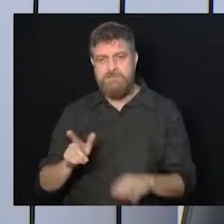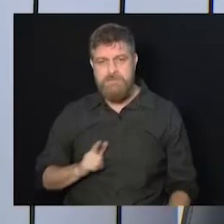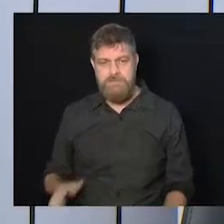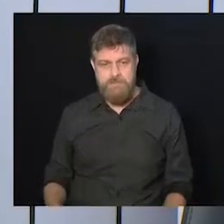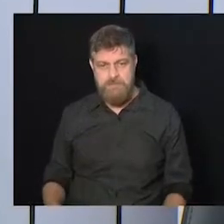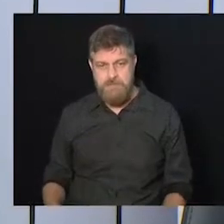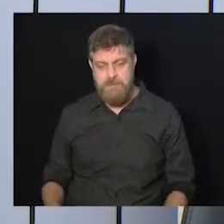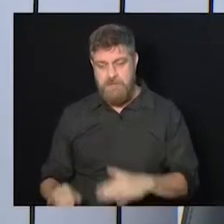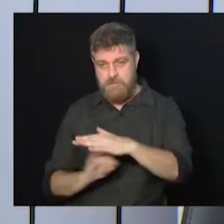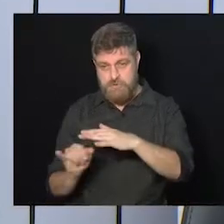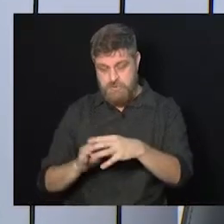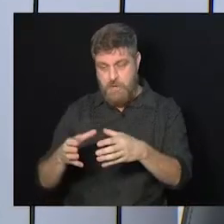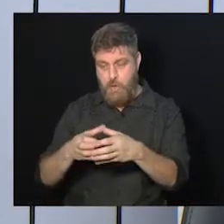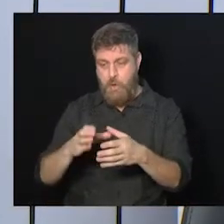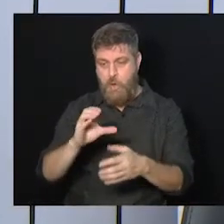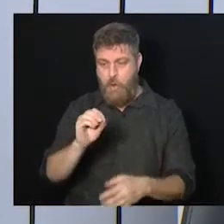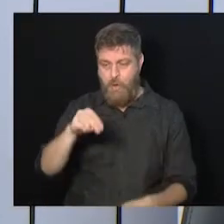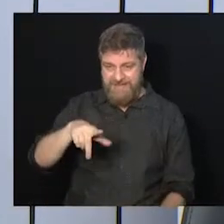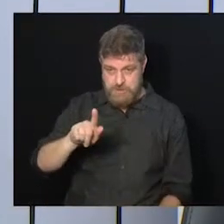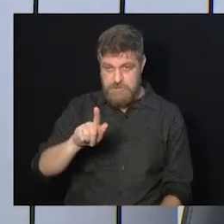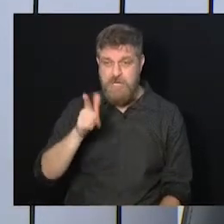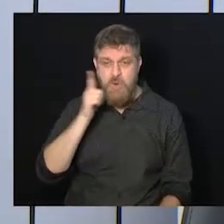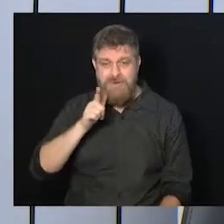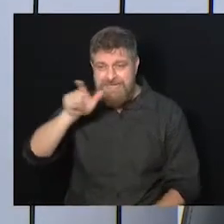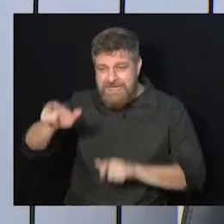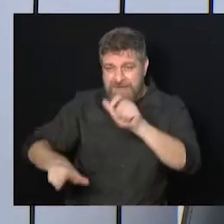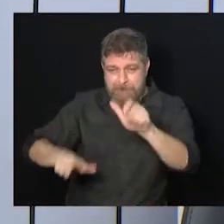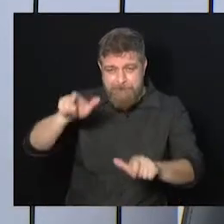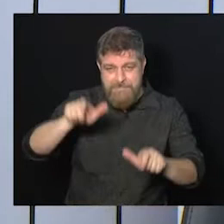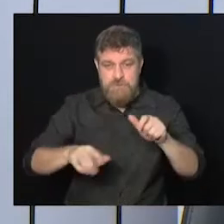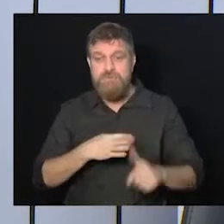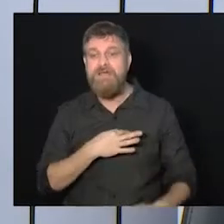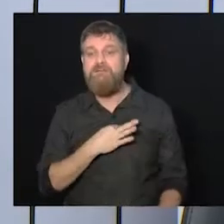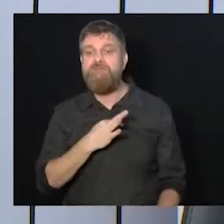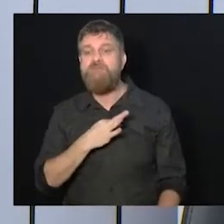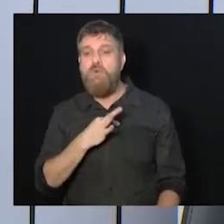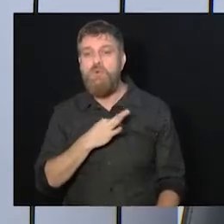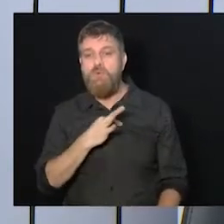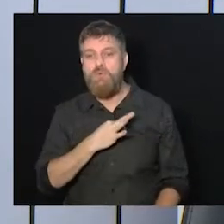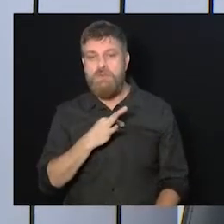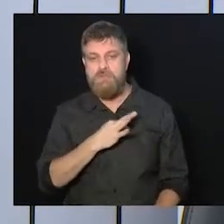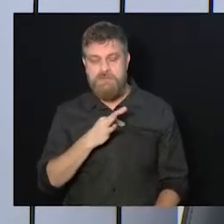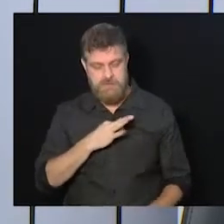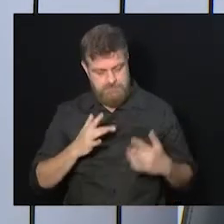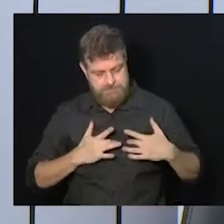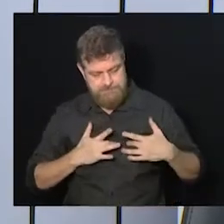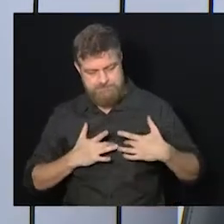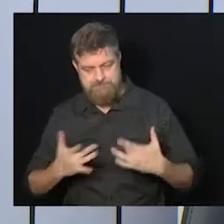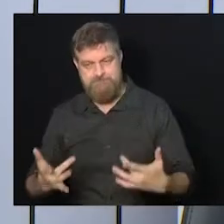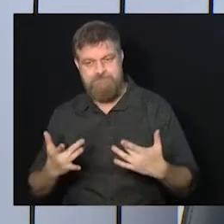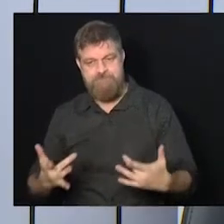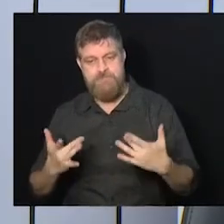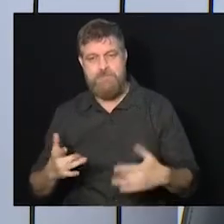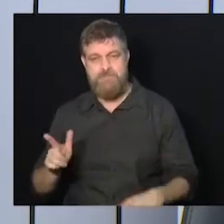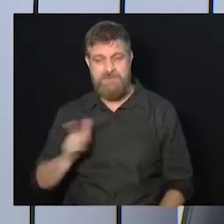organizações não governamentais, elas conseguem reunir pessoas que voluntariamente se dedicam a isso. E às vezes você